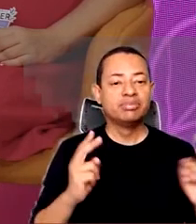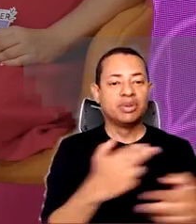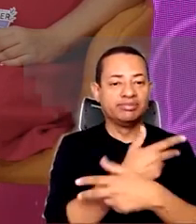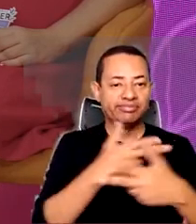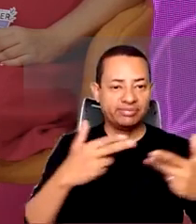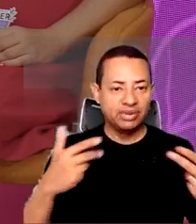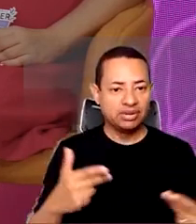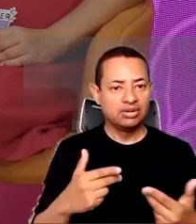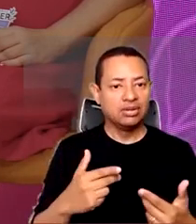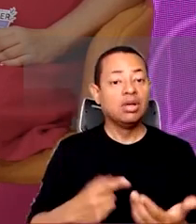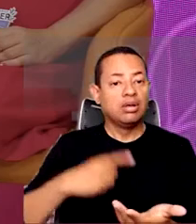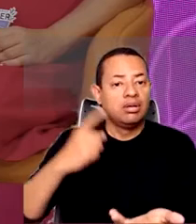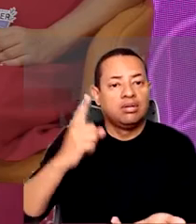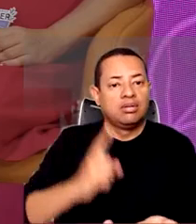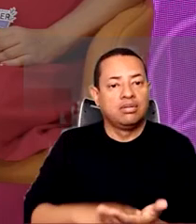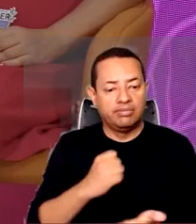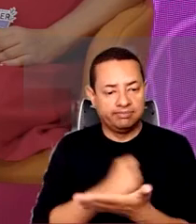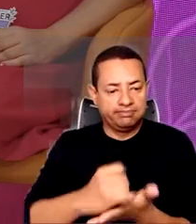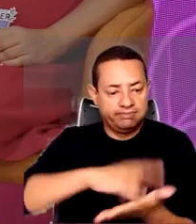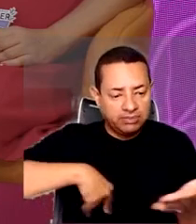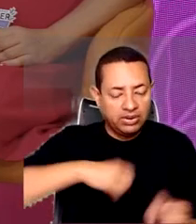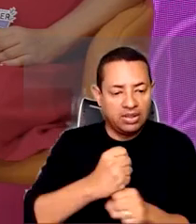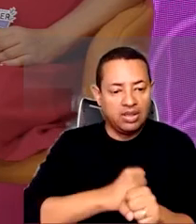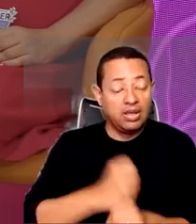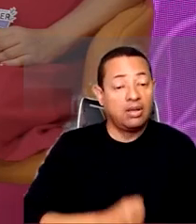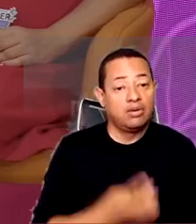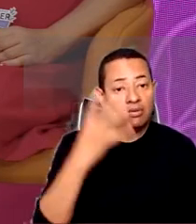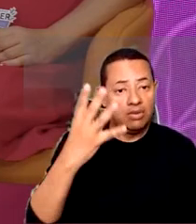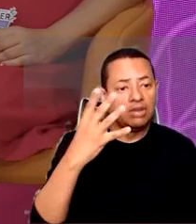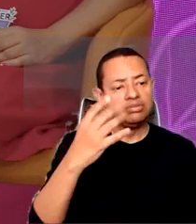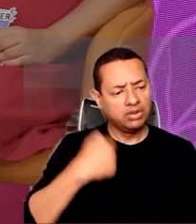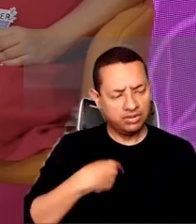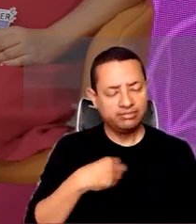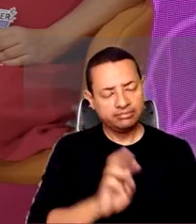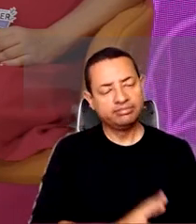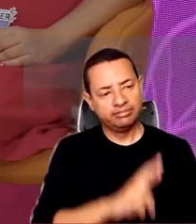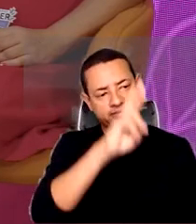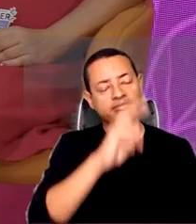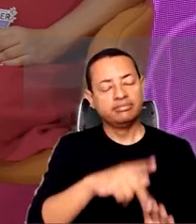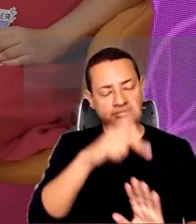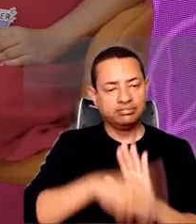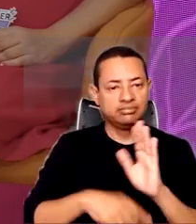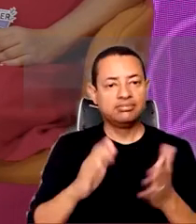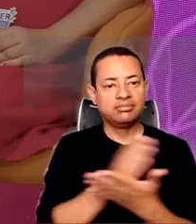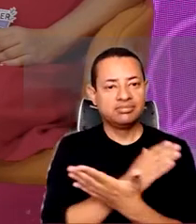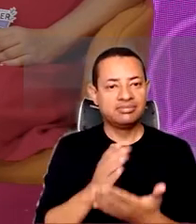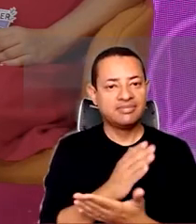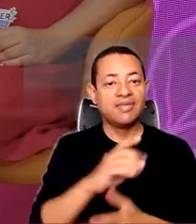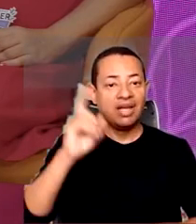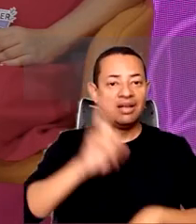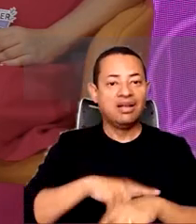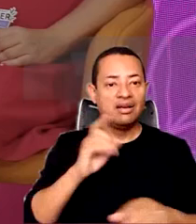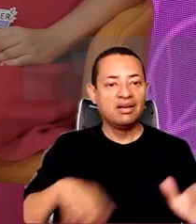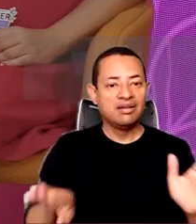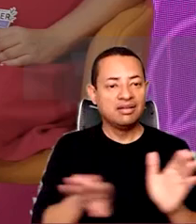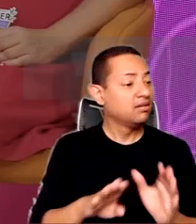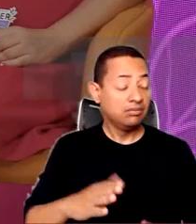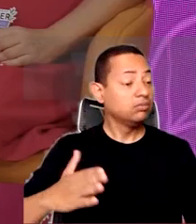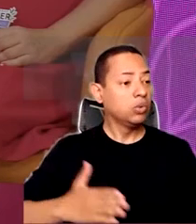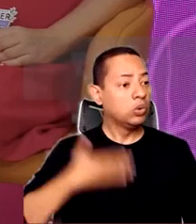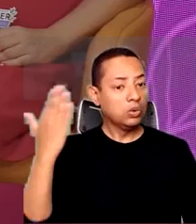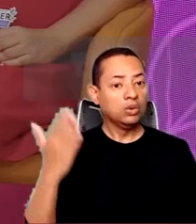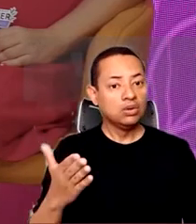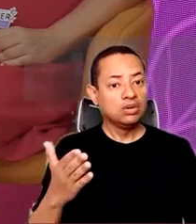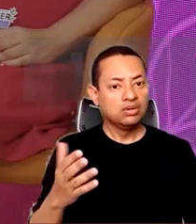temporário de 4 anos onde eu ia assumir algumas alguns projetos quando eu cheguei lá eu